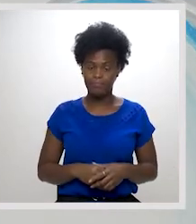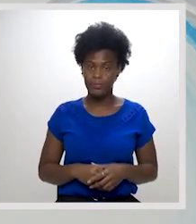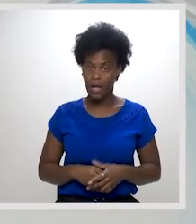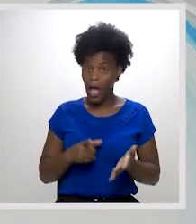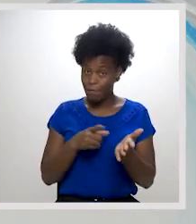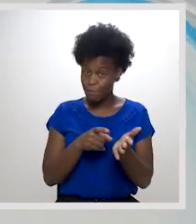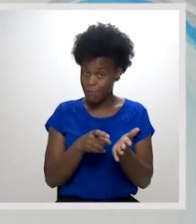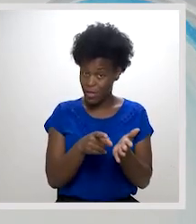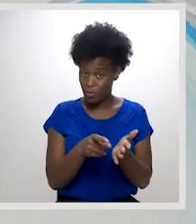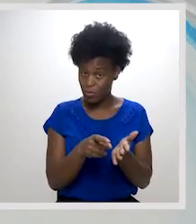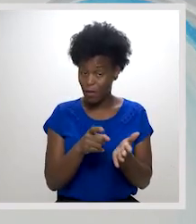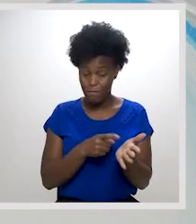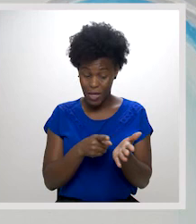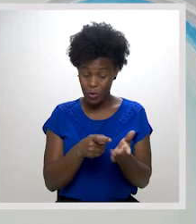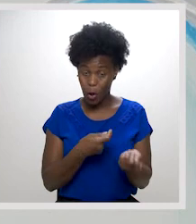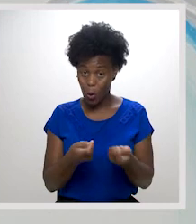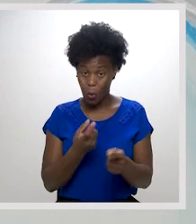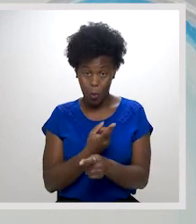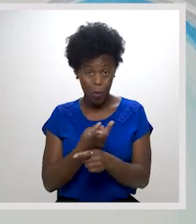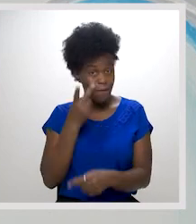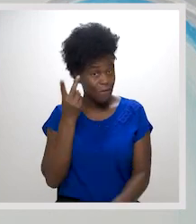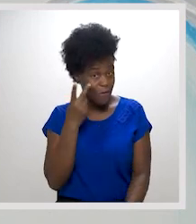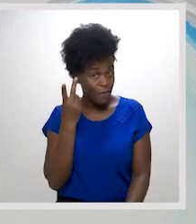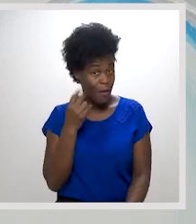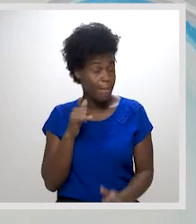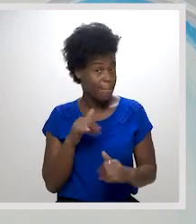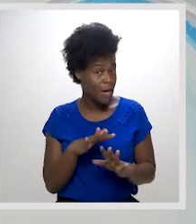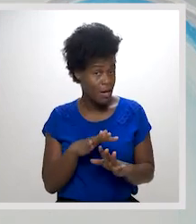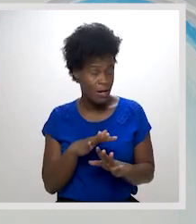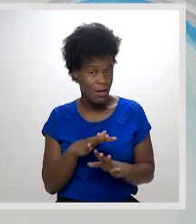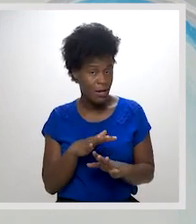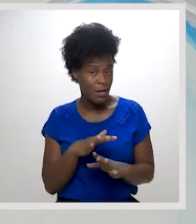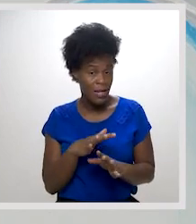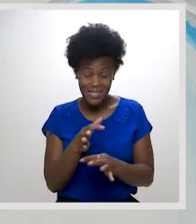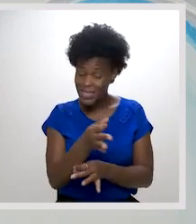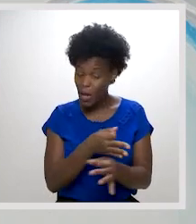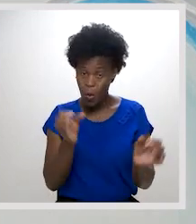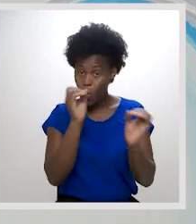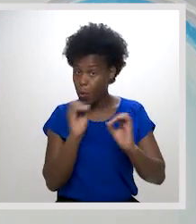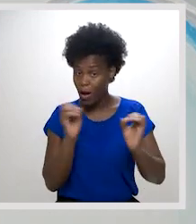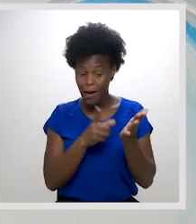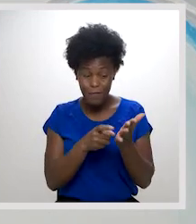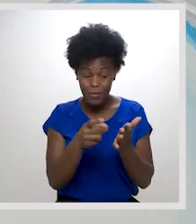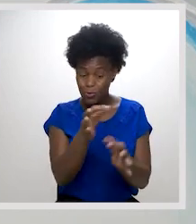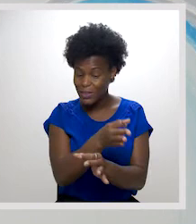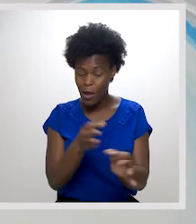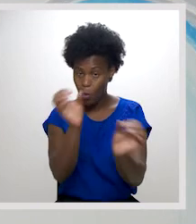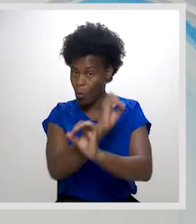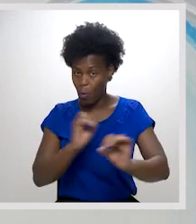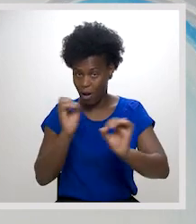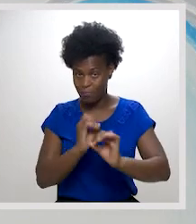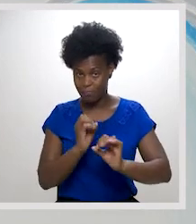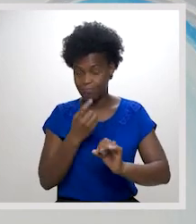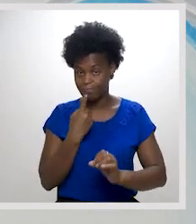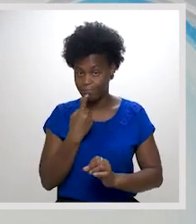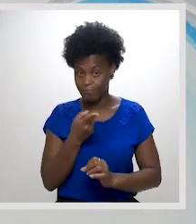Os vírus são organismos vivos não celulares. Tá bem?